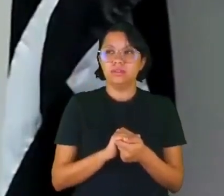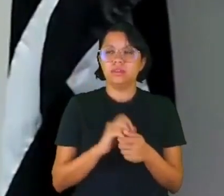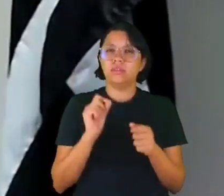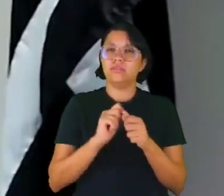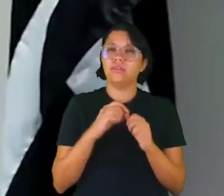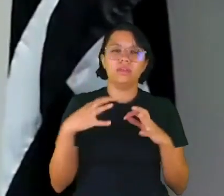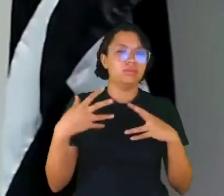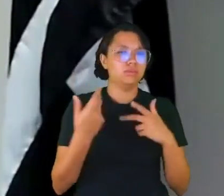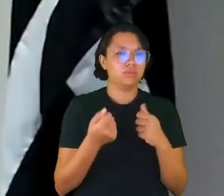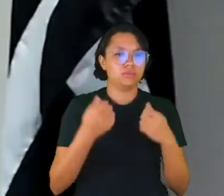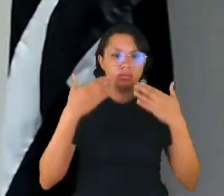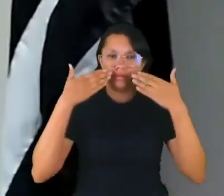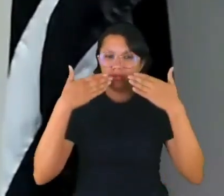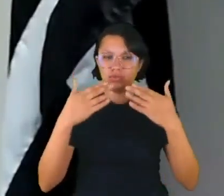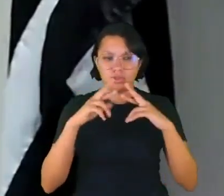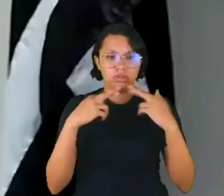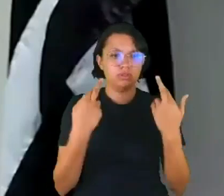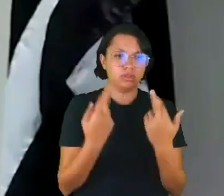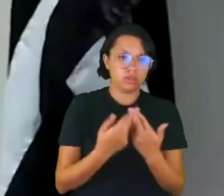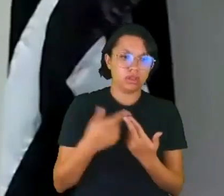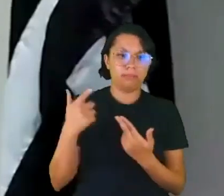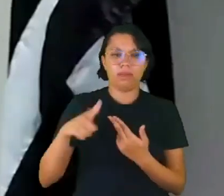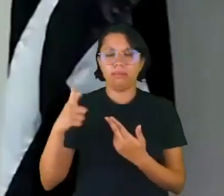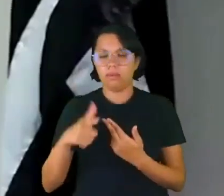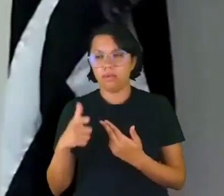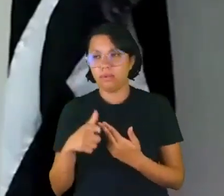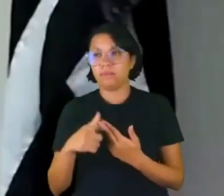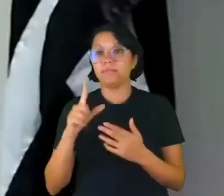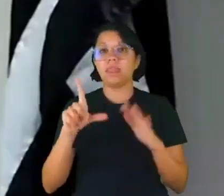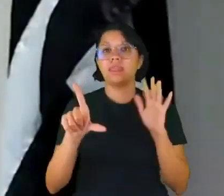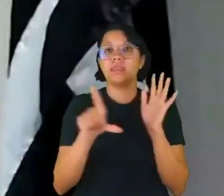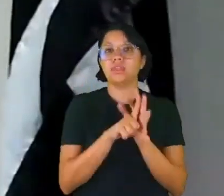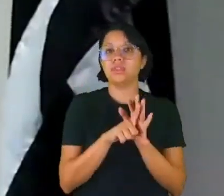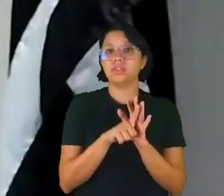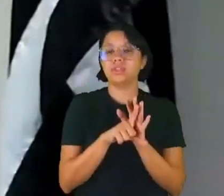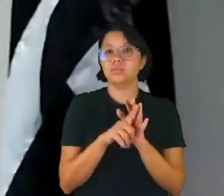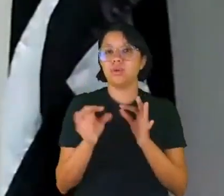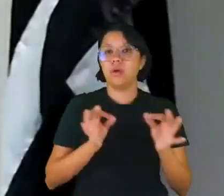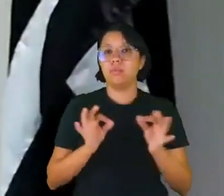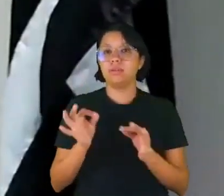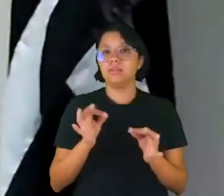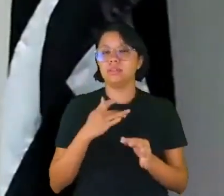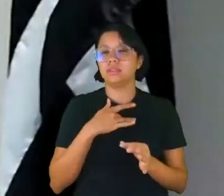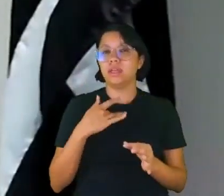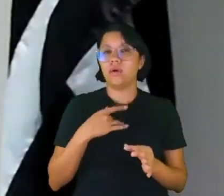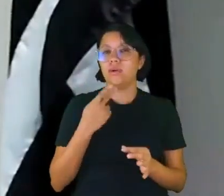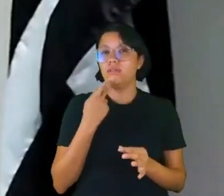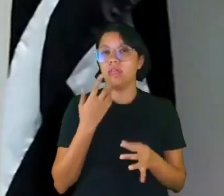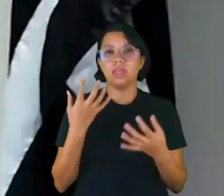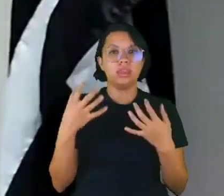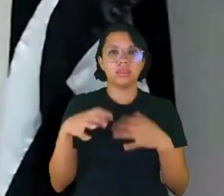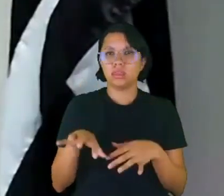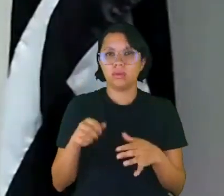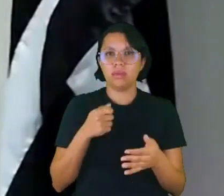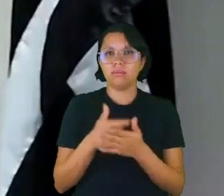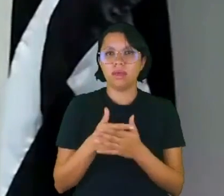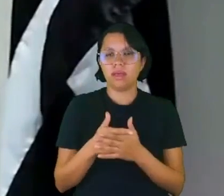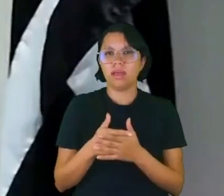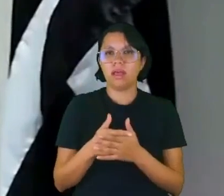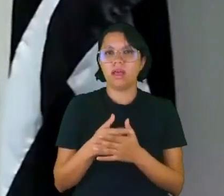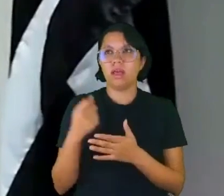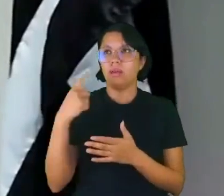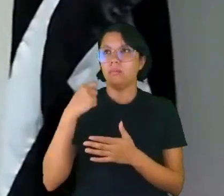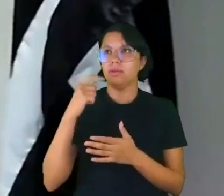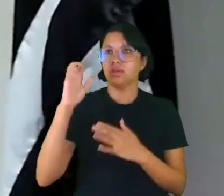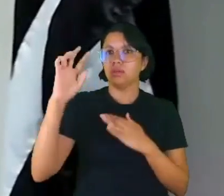feitas audiências, etc., por repetitivo, que é legítima a recusa da operadora do plano de saúde em custear medicamento